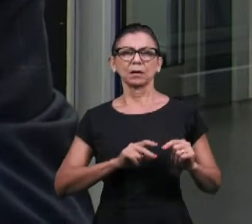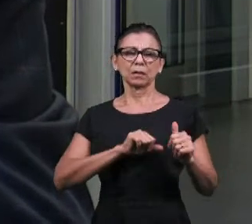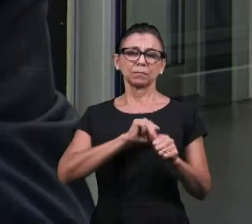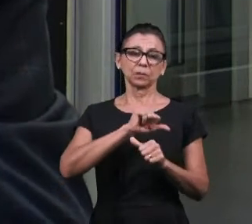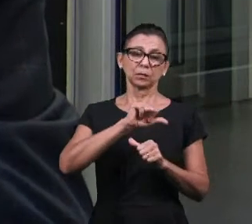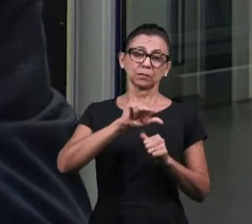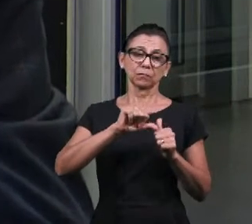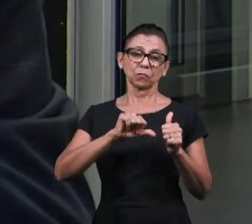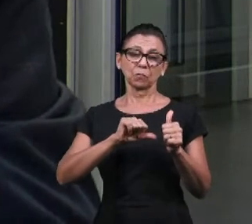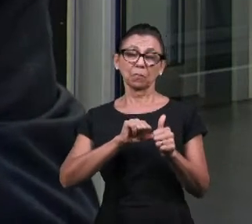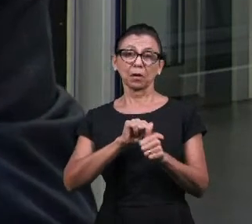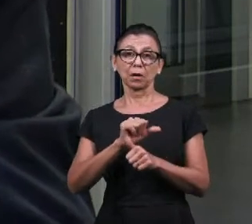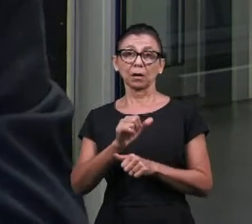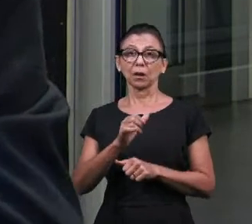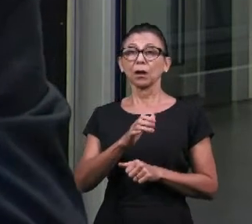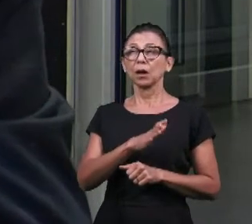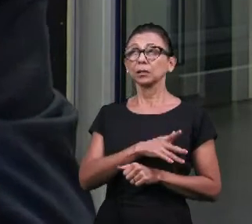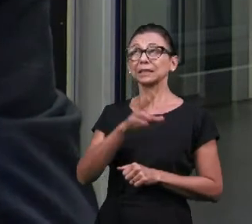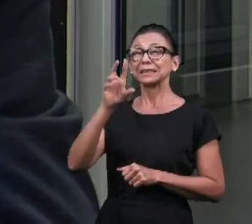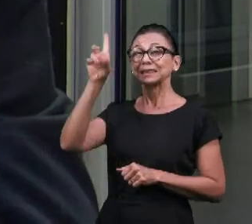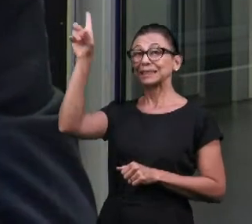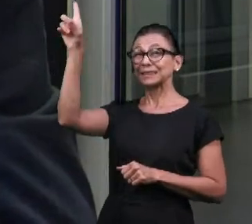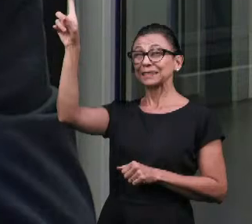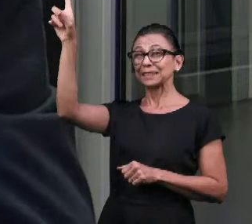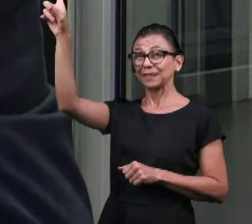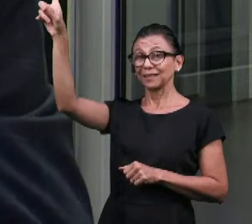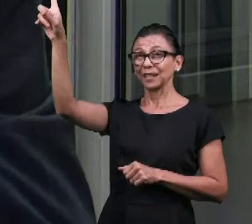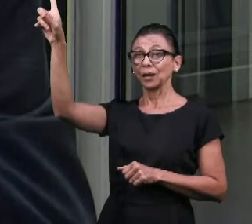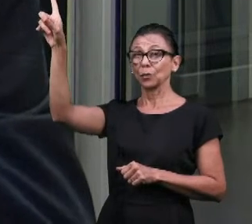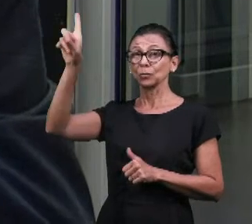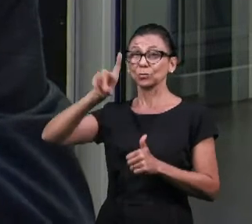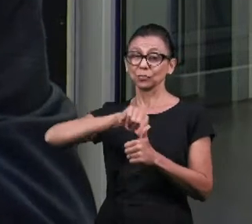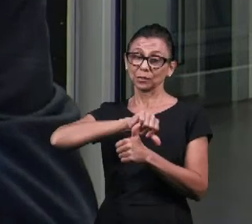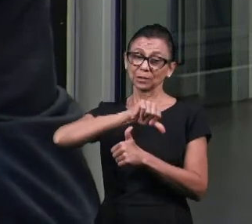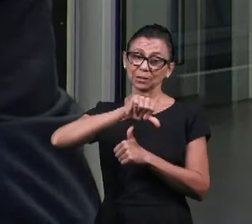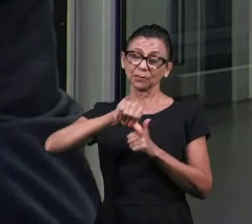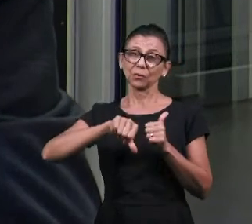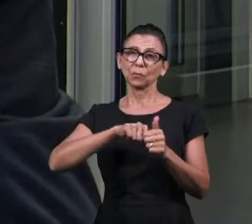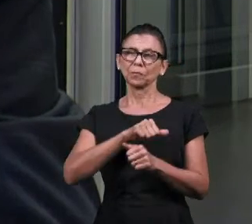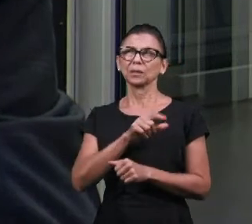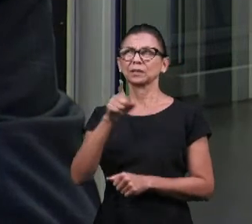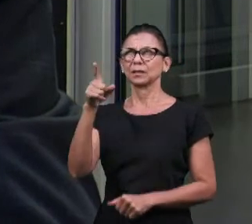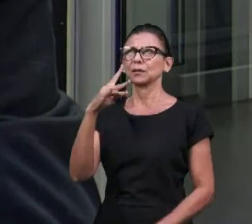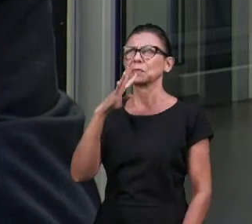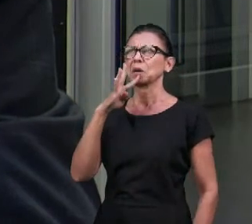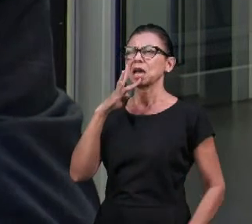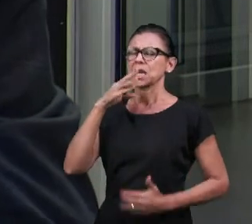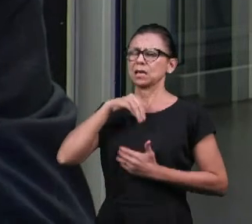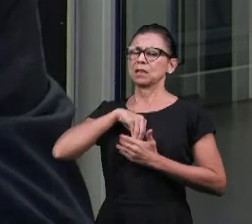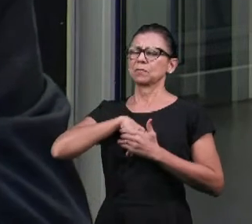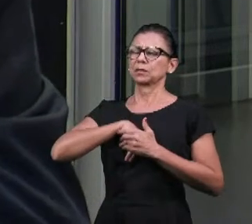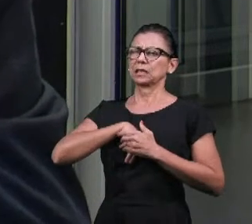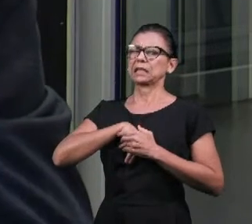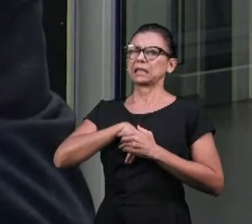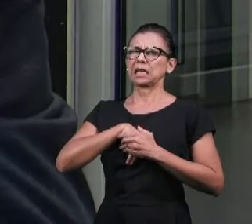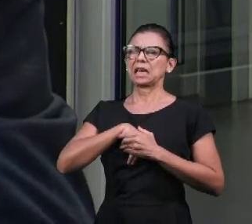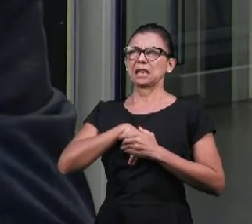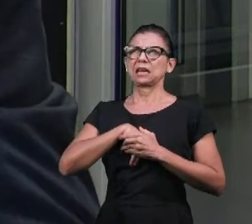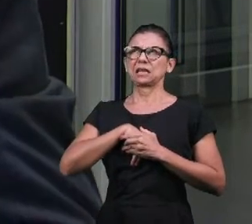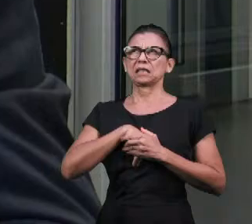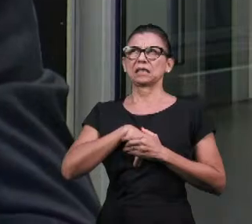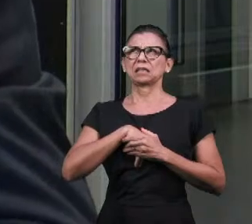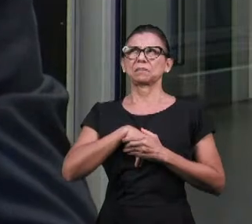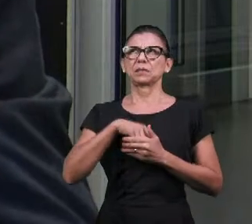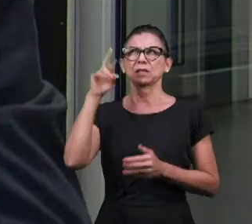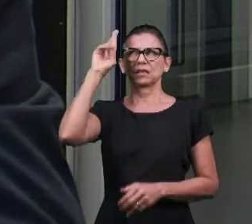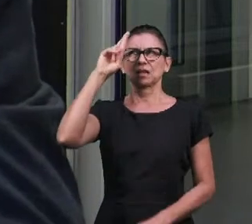nos discipular, não o homem, mas Deus. E Ele, conhecedor da minha natureza, do meu lado um pouco racional, porque